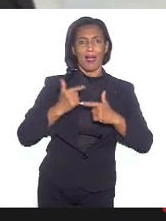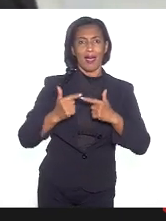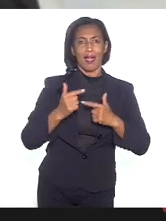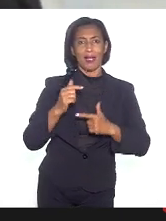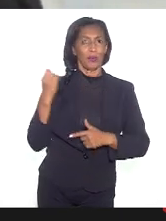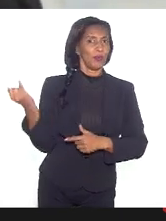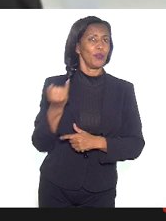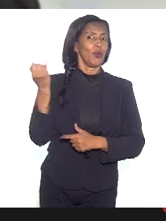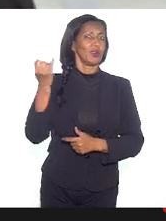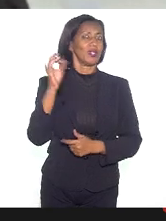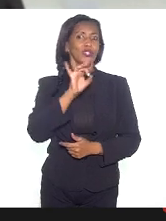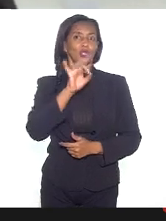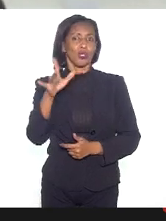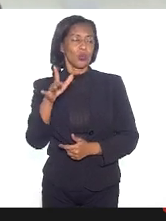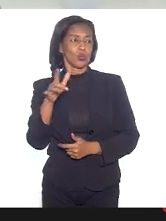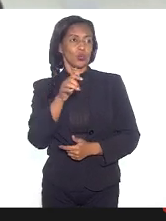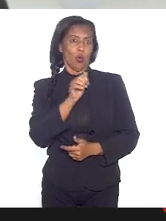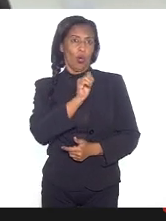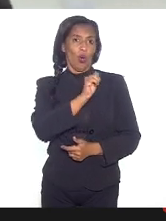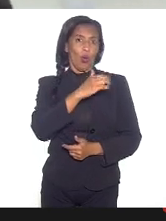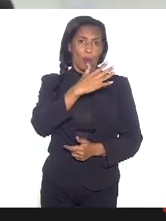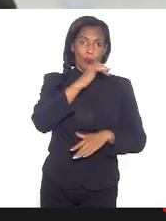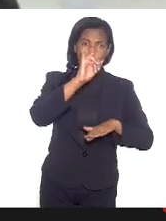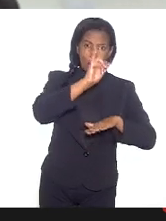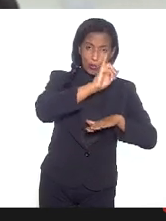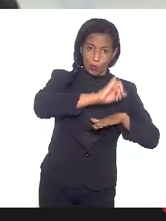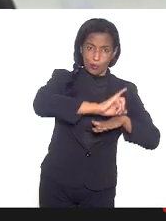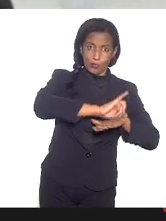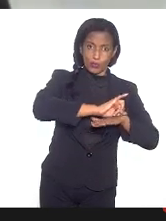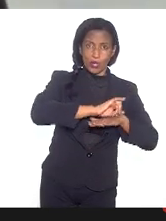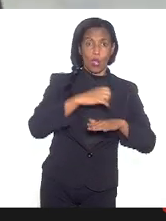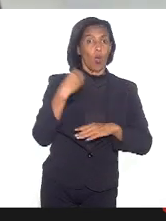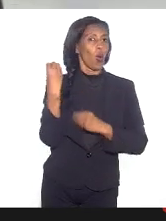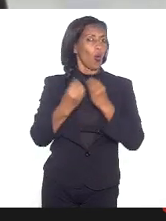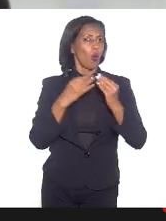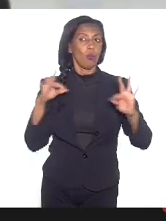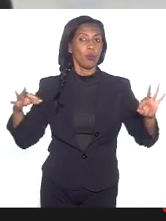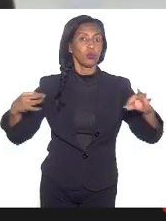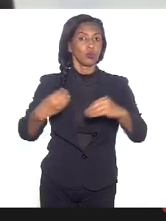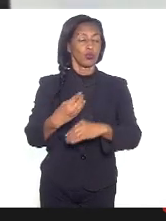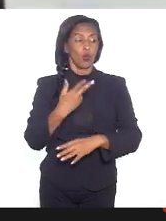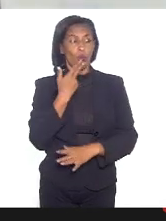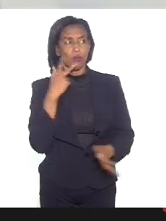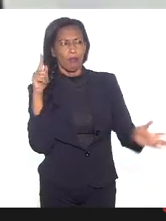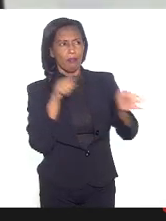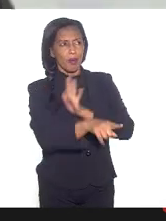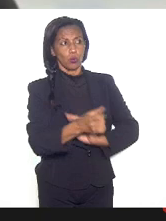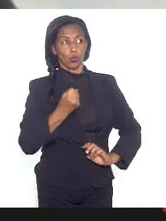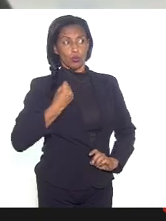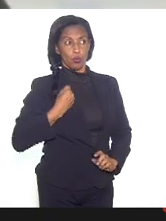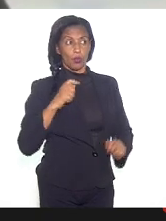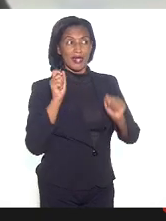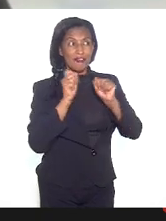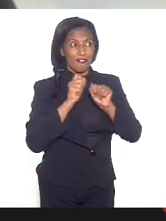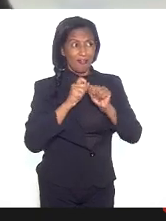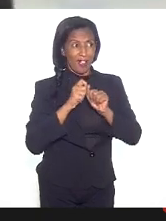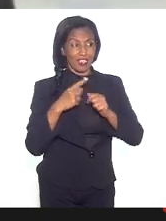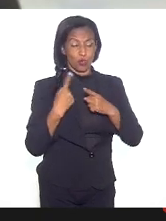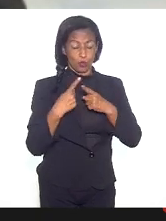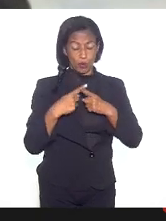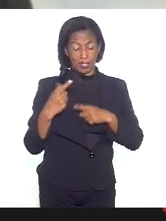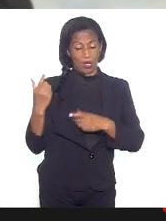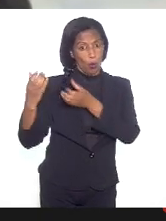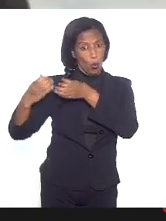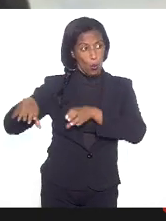mas para a economia fluminense. Quando eu confronto aqui alguns números relacionados a guarda-vidas, e o faço porque estamos com um concurso em